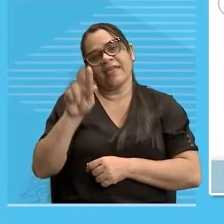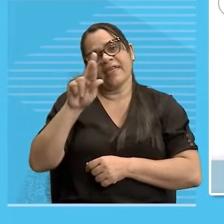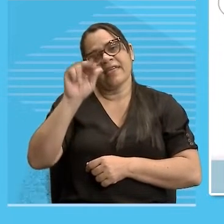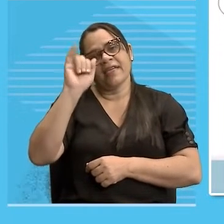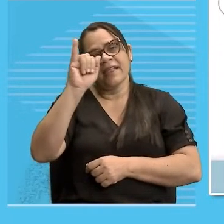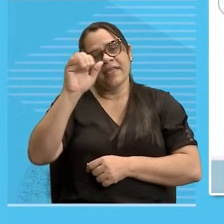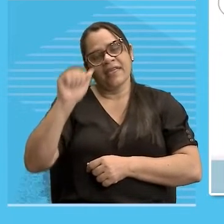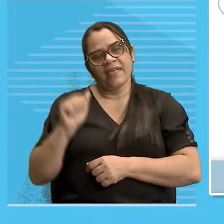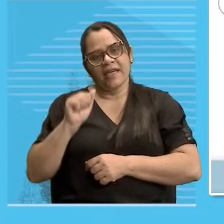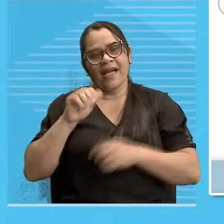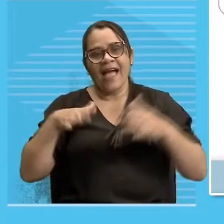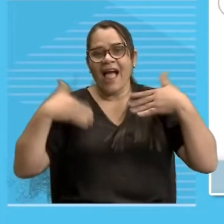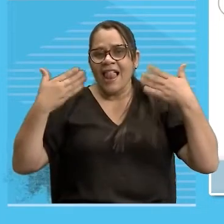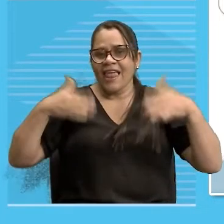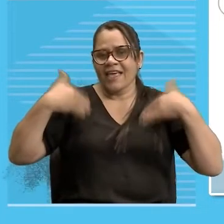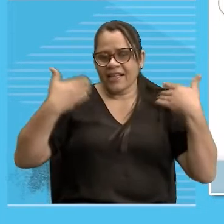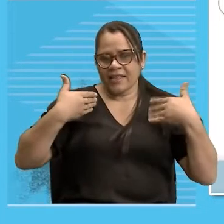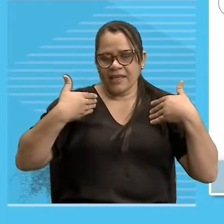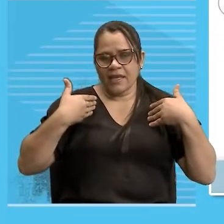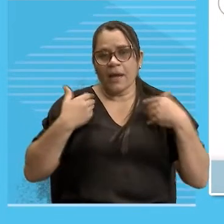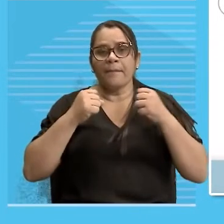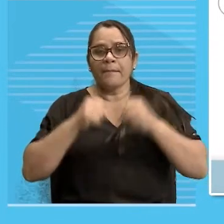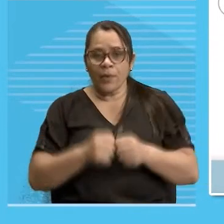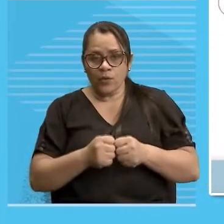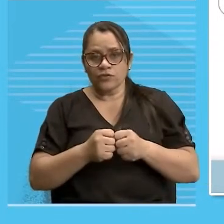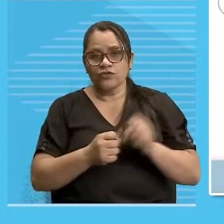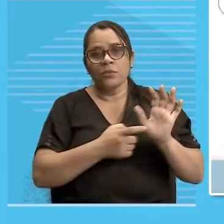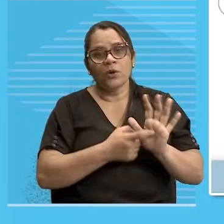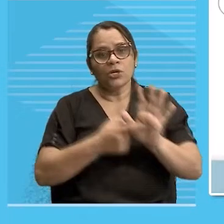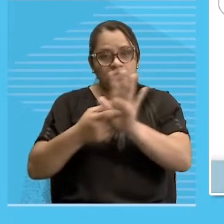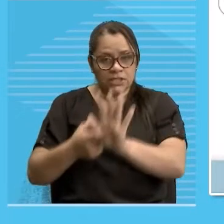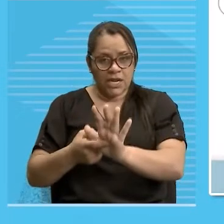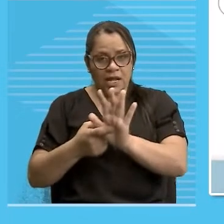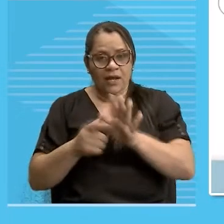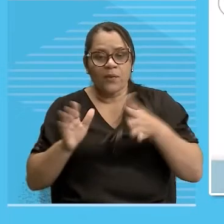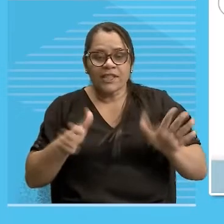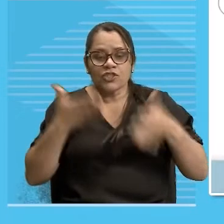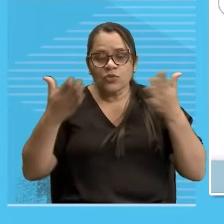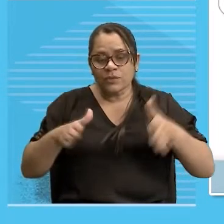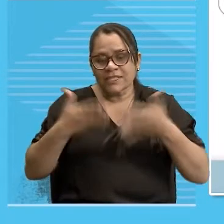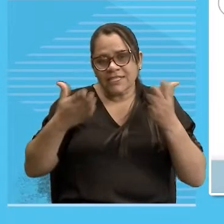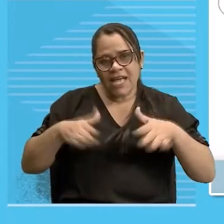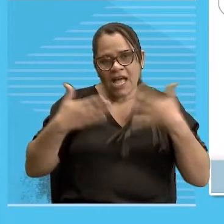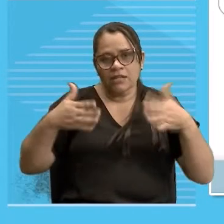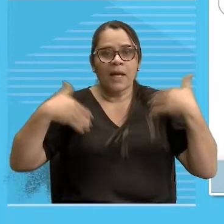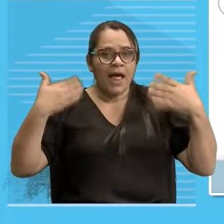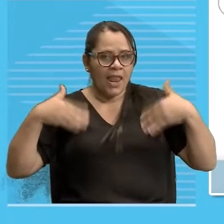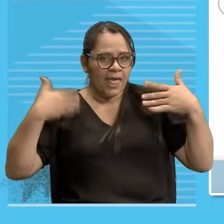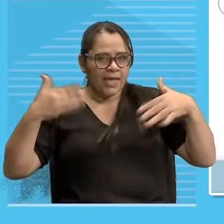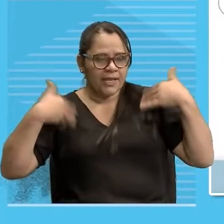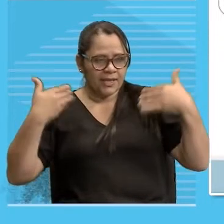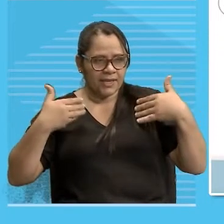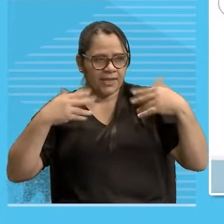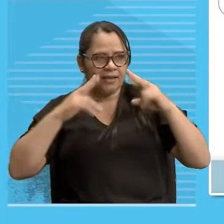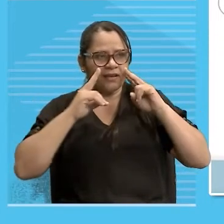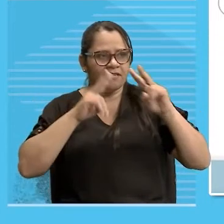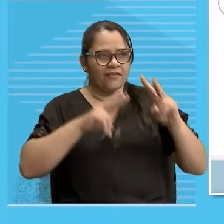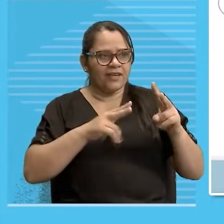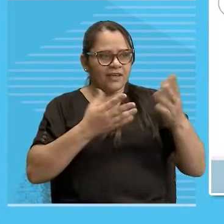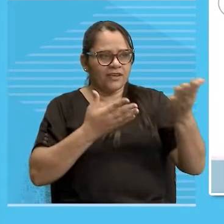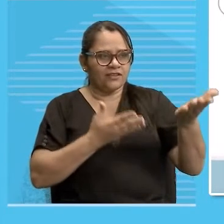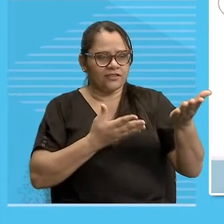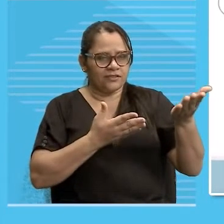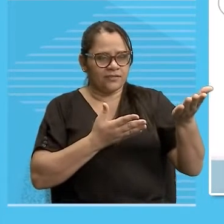vamos dizer assim, também traduzir entusiasmo. Algumas gramáticas trazem entusiasmo, né? Vou colocar aqui a